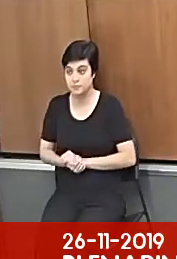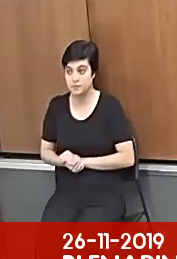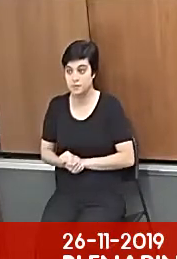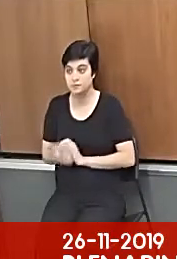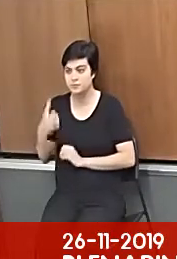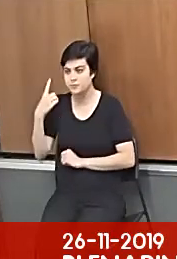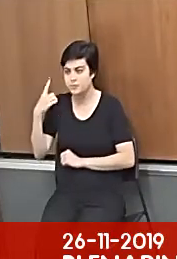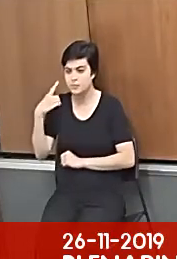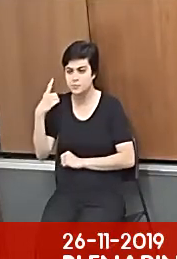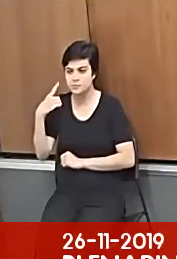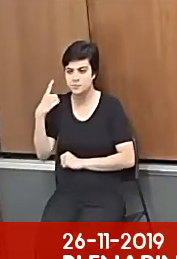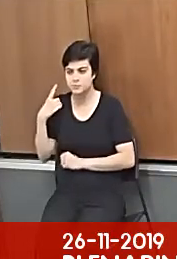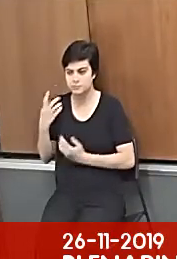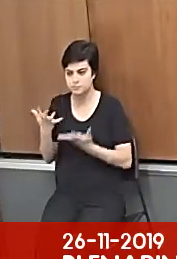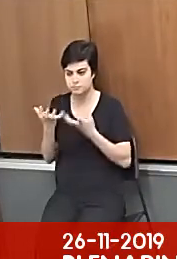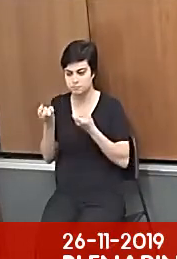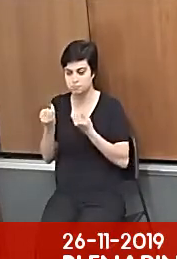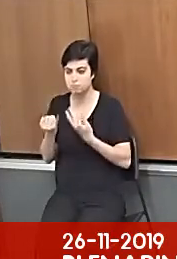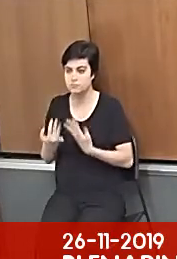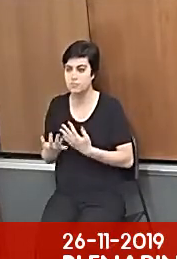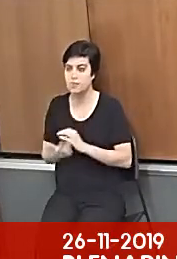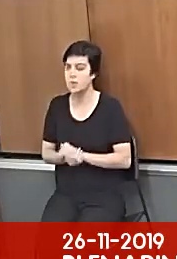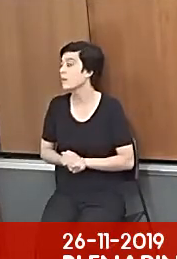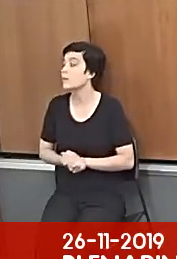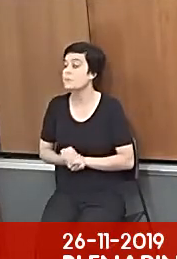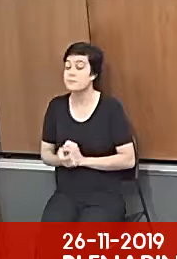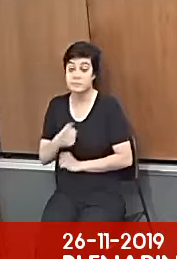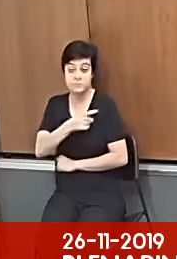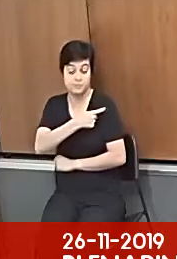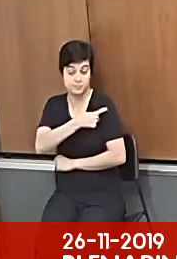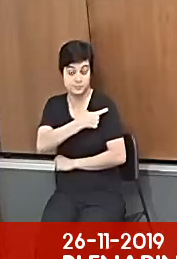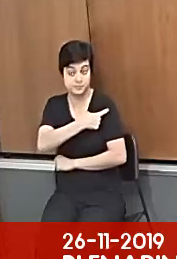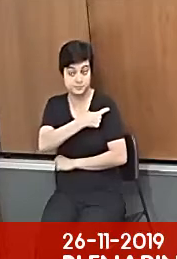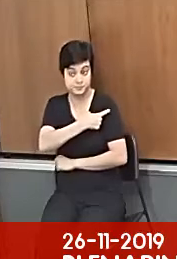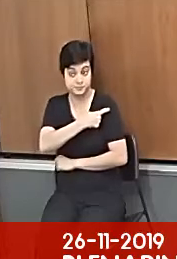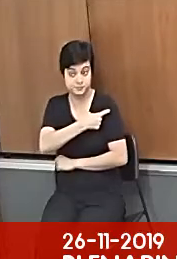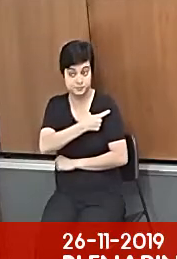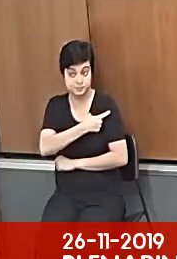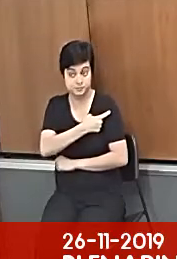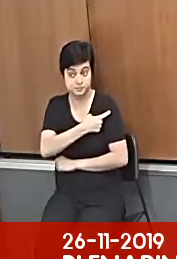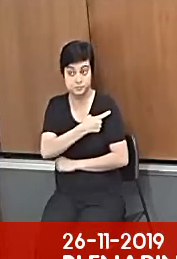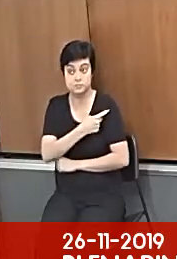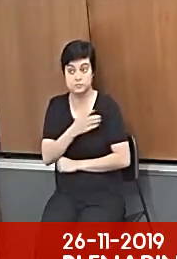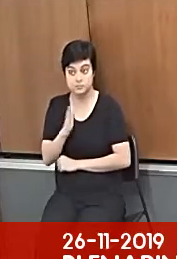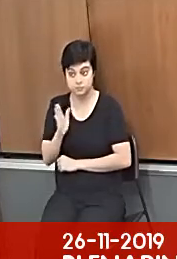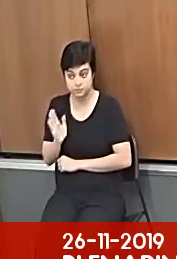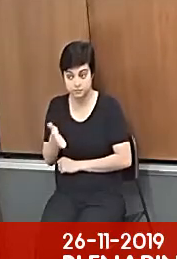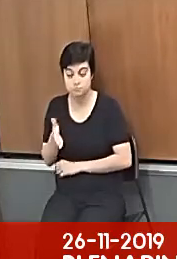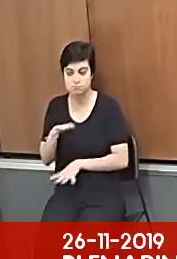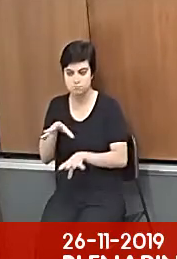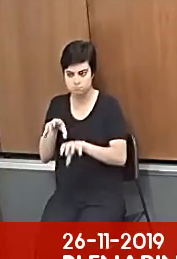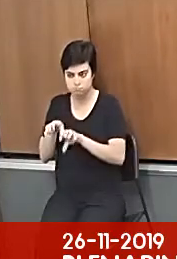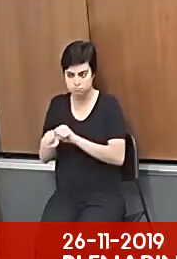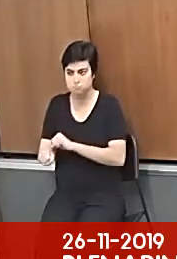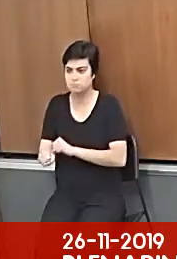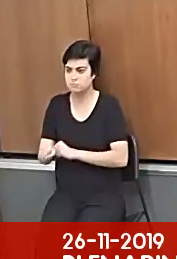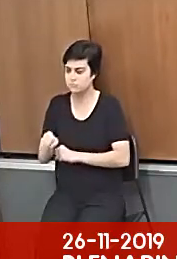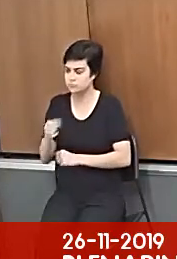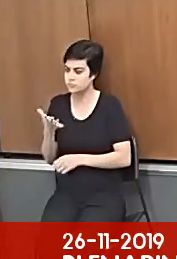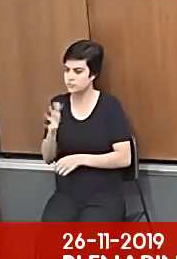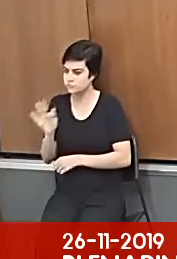uma parte. Quero registrar aqui que a Crislaine, que é hoje graduada, né, formada na